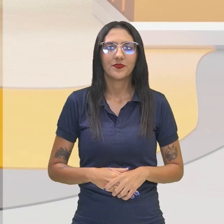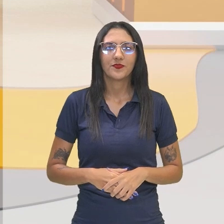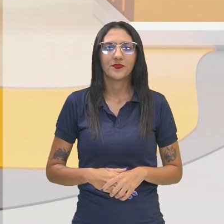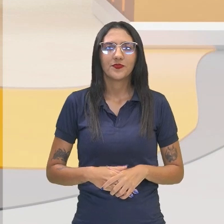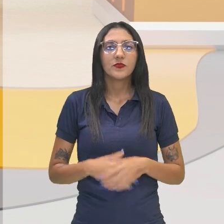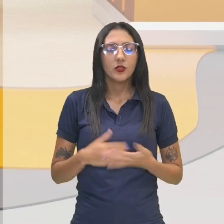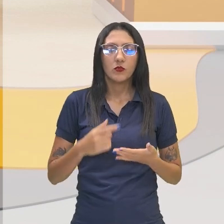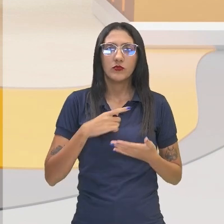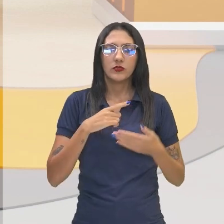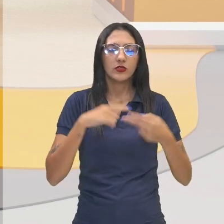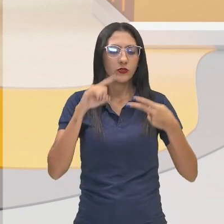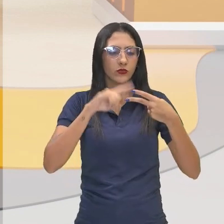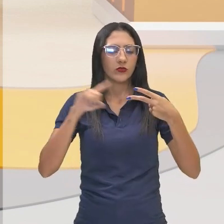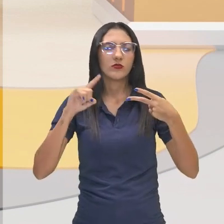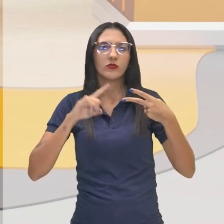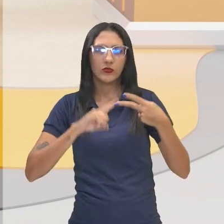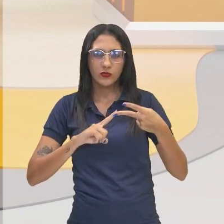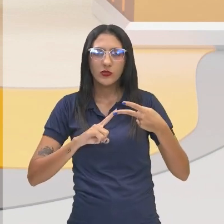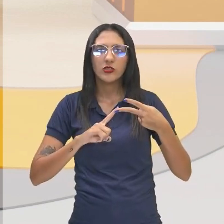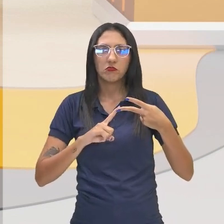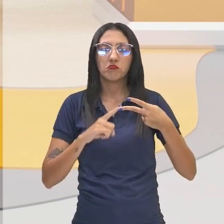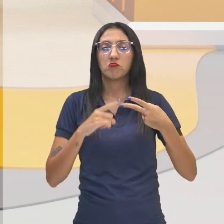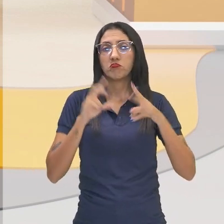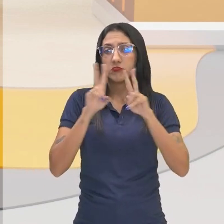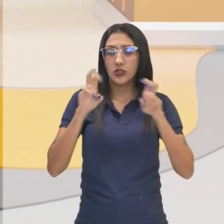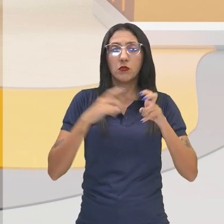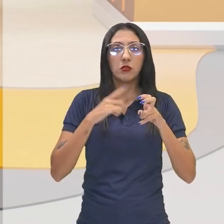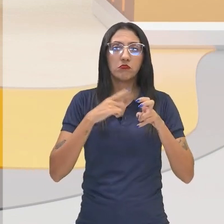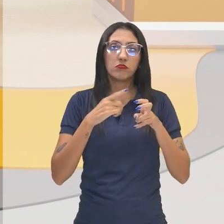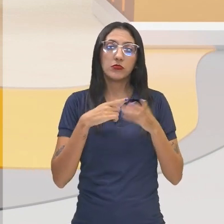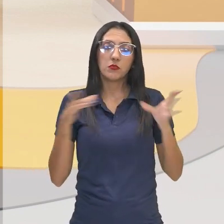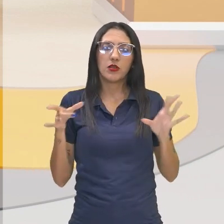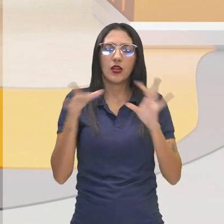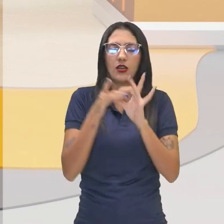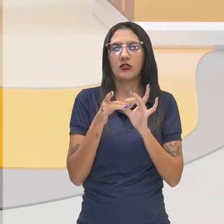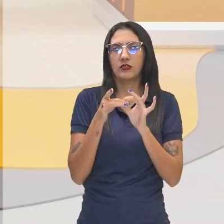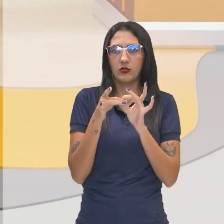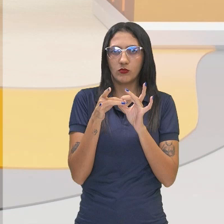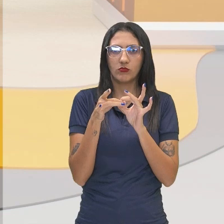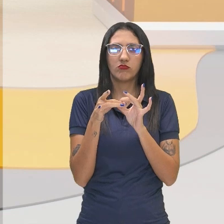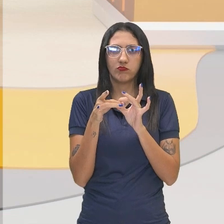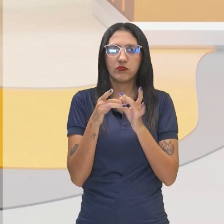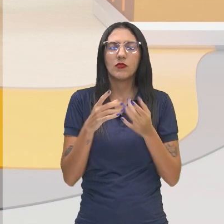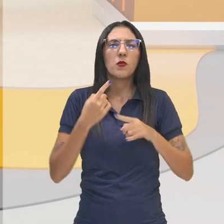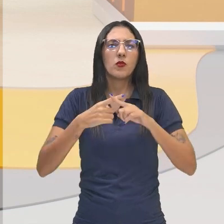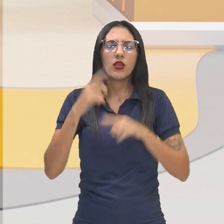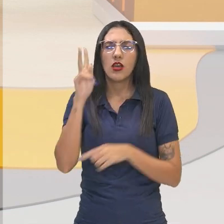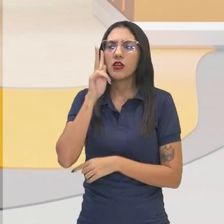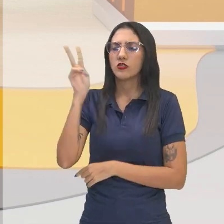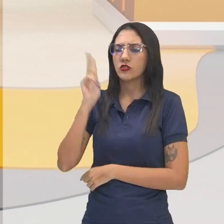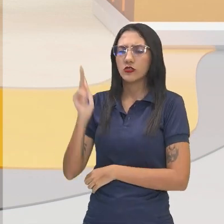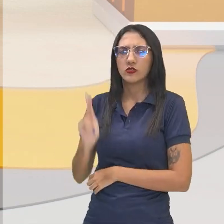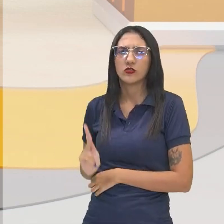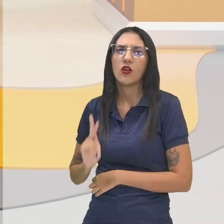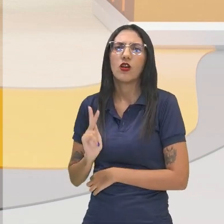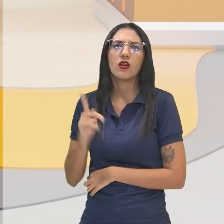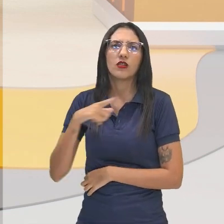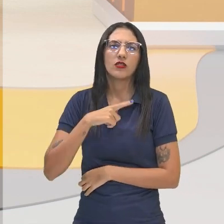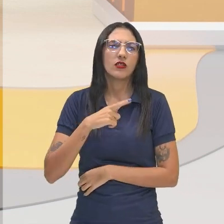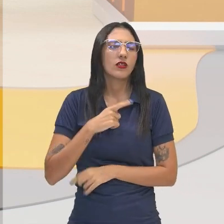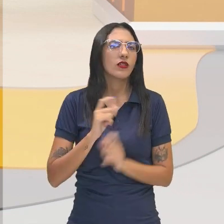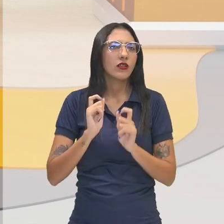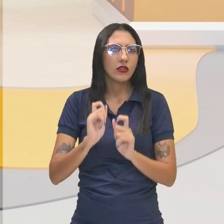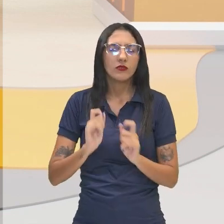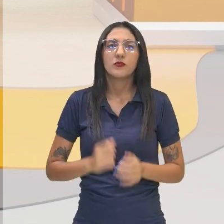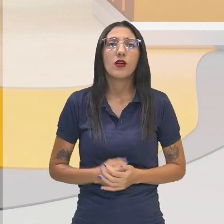dois tópicos que se complementam. Afinal de contas, a história nada mais é do que